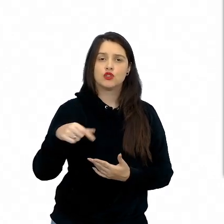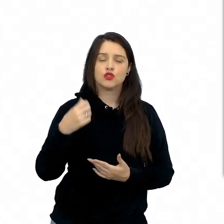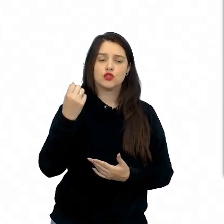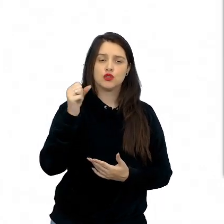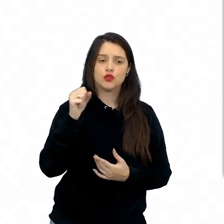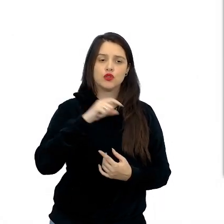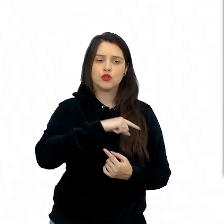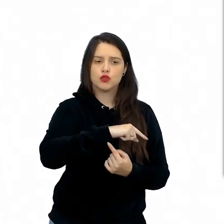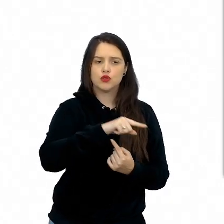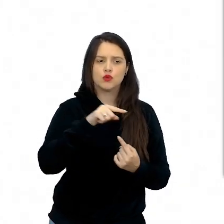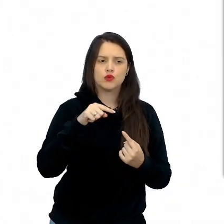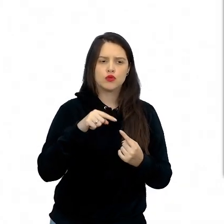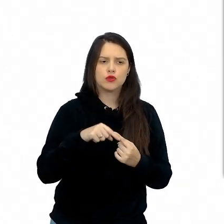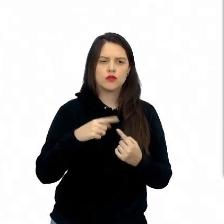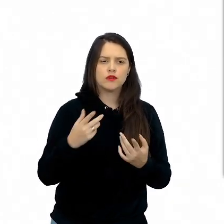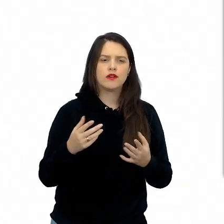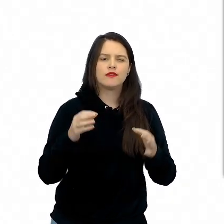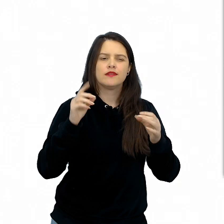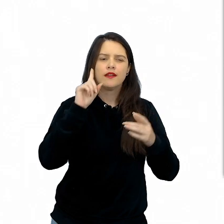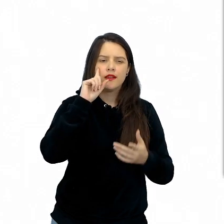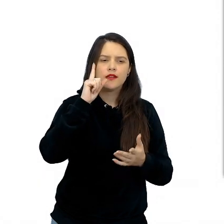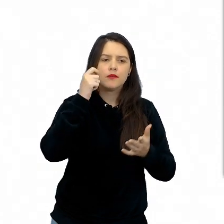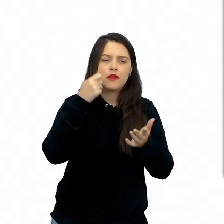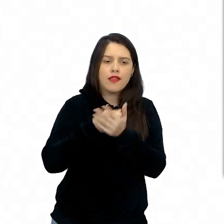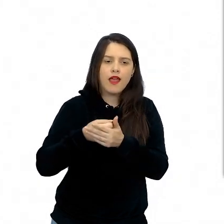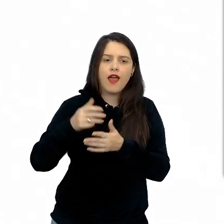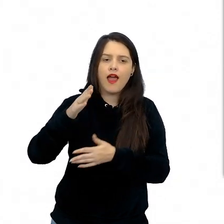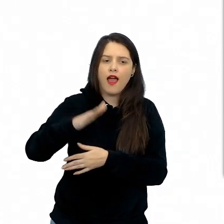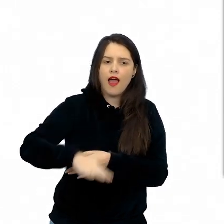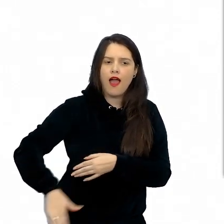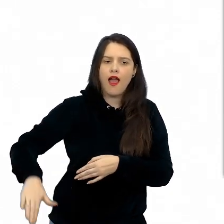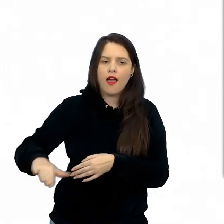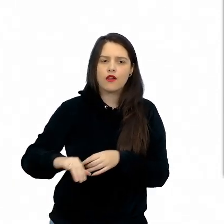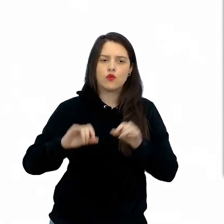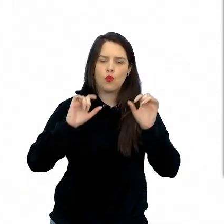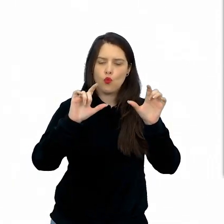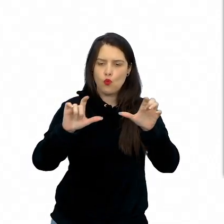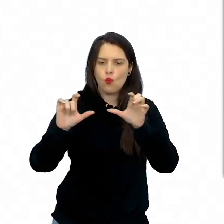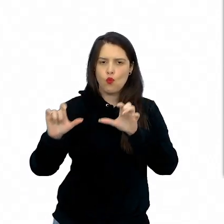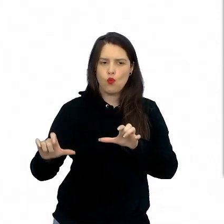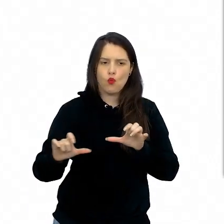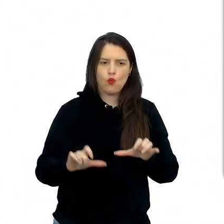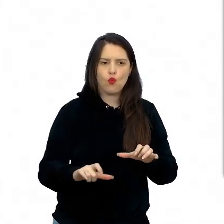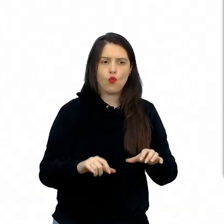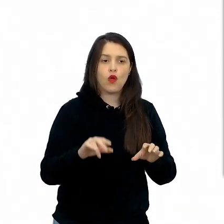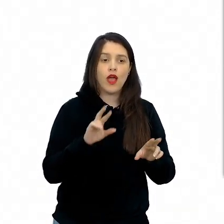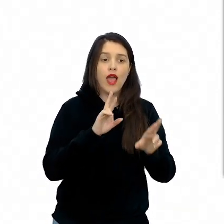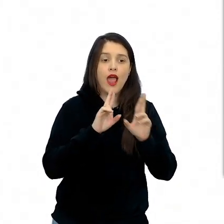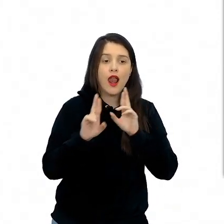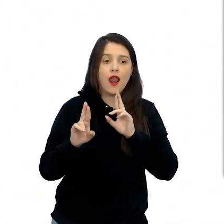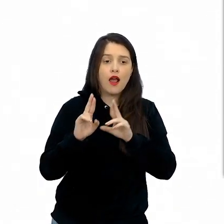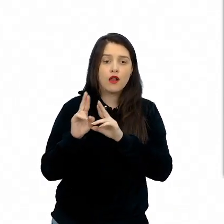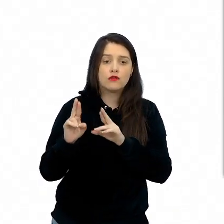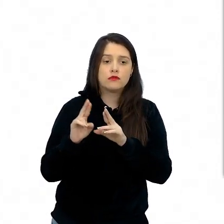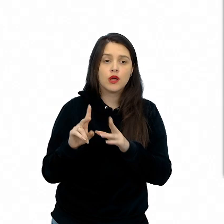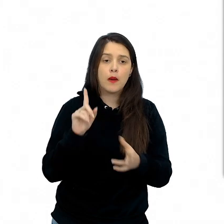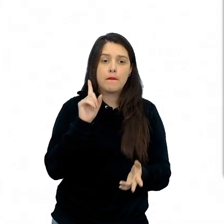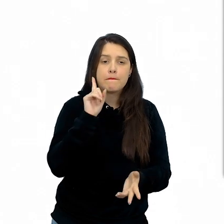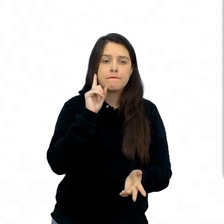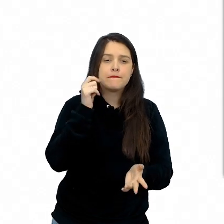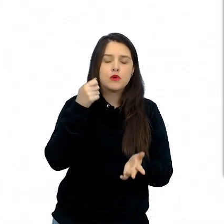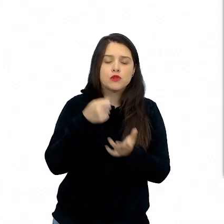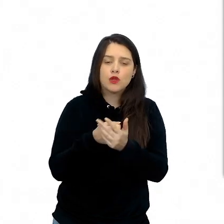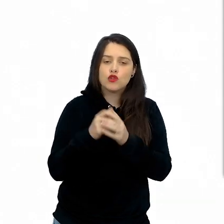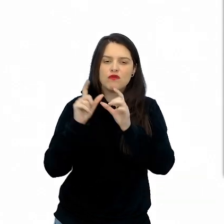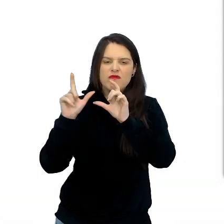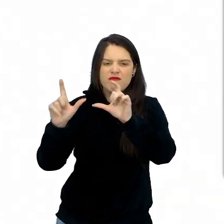os objetivos são determinar a área do quadrado e retângulo, relacionar a composição e decomposição de figuras